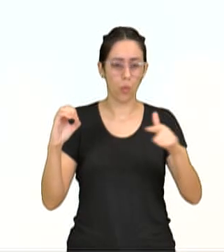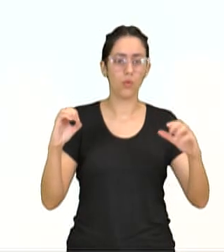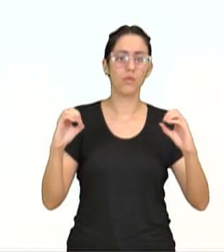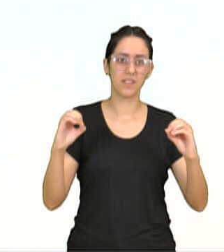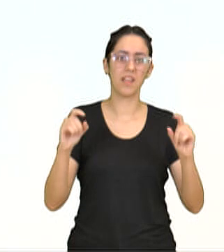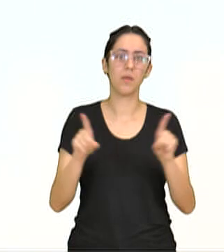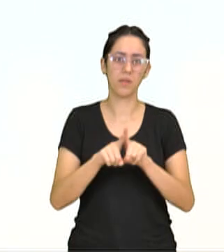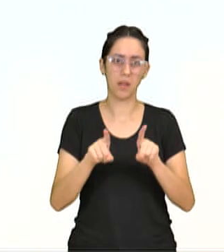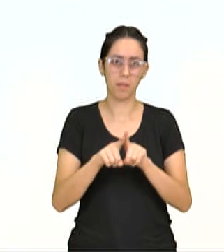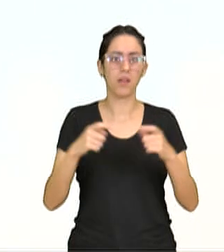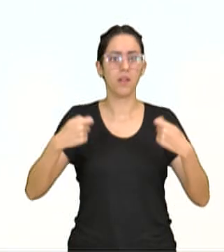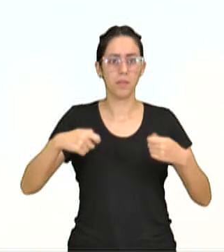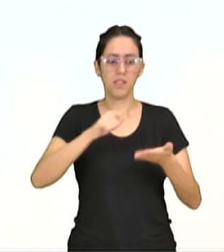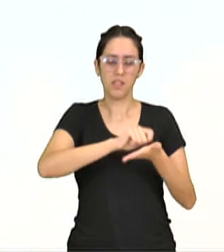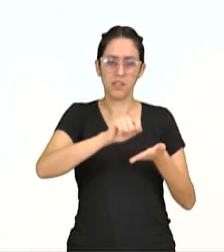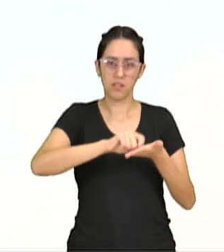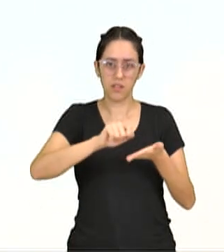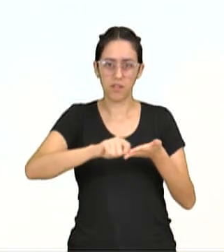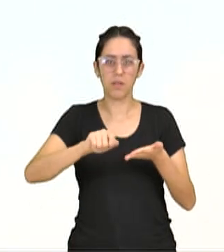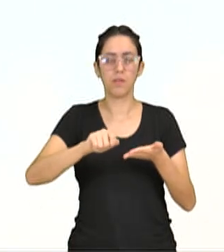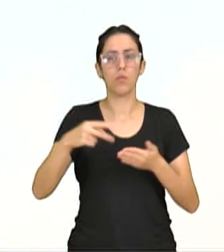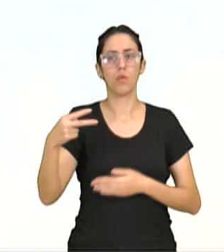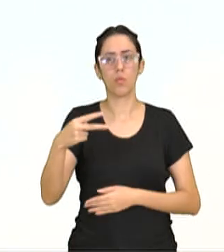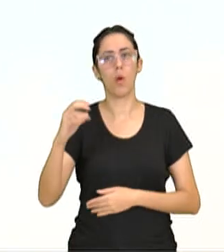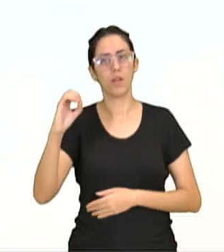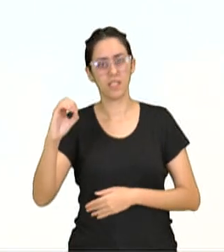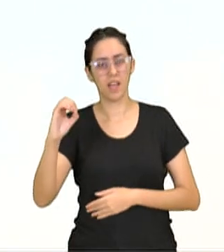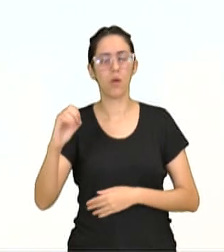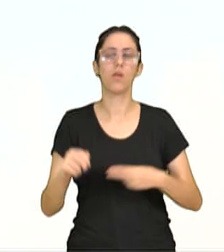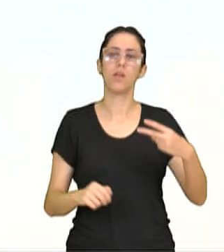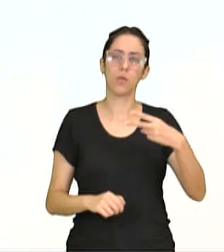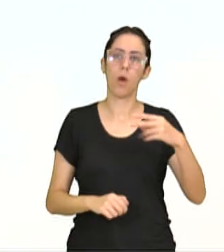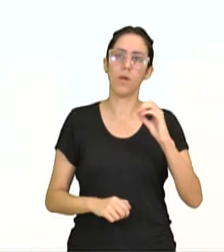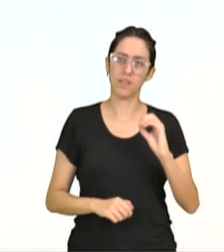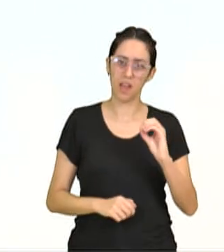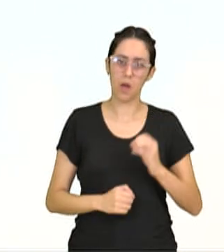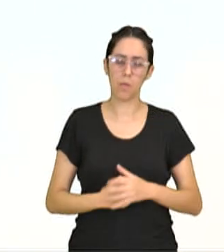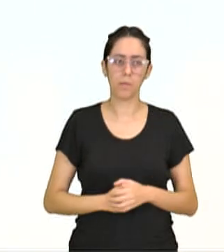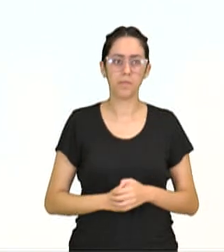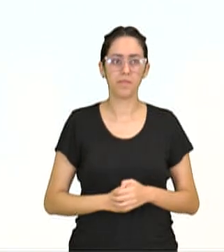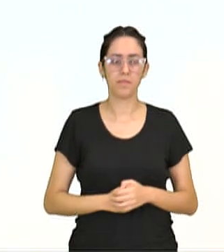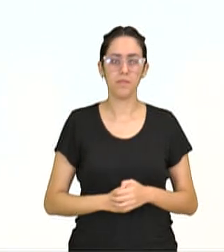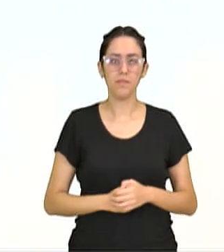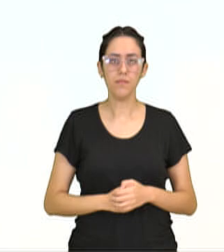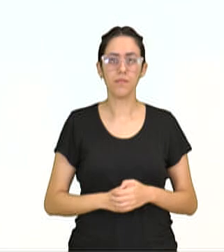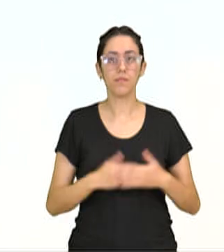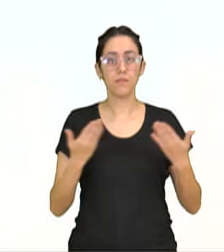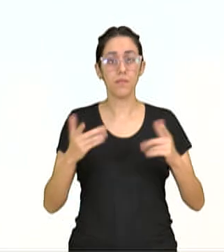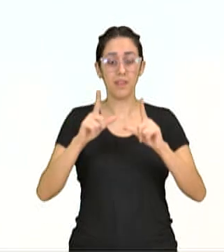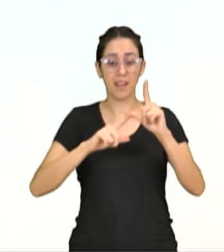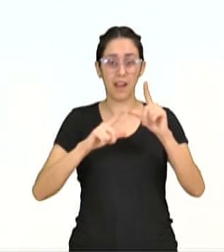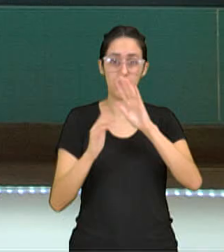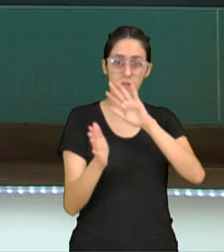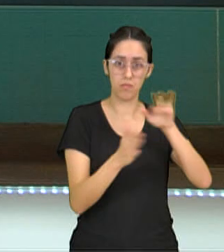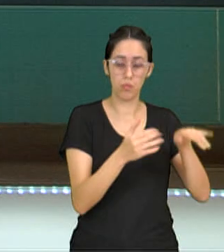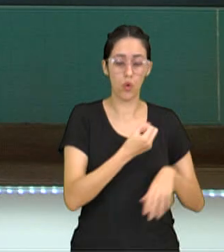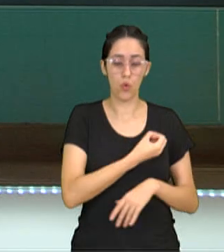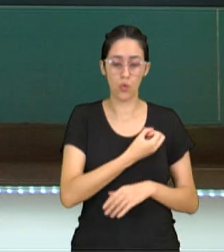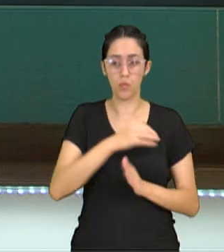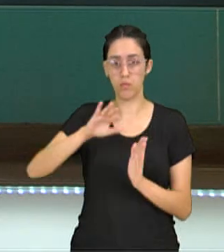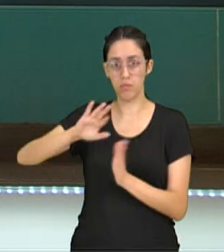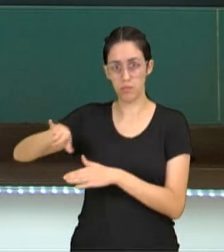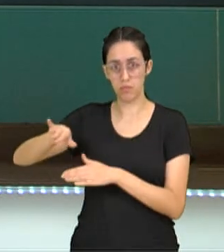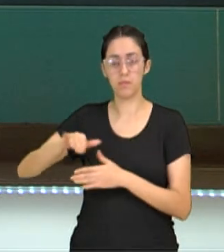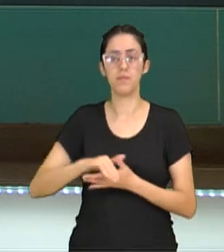Então, nós escrevemos, ó, esse fator igual a zero e esse igual a zero. Então, aqui, letra para um lado, número para o outro, x